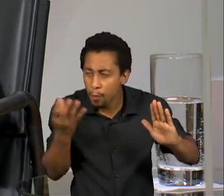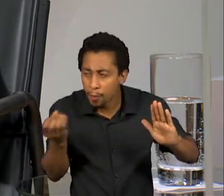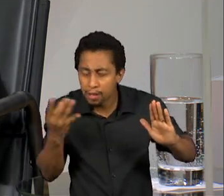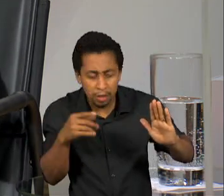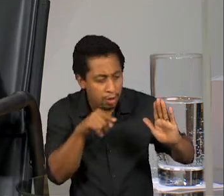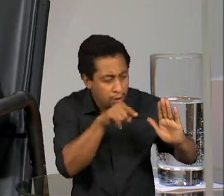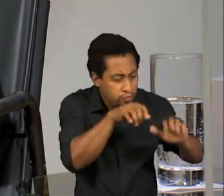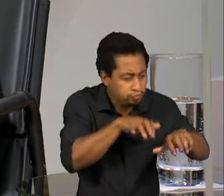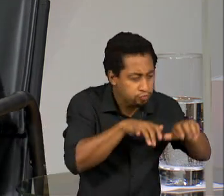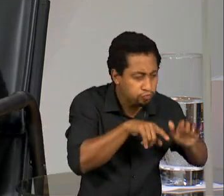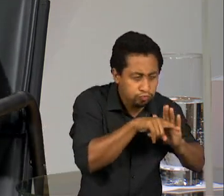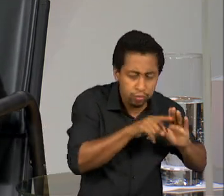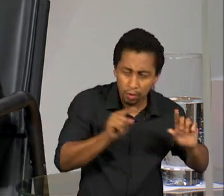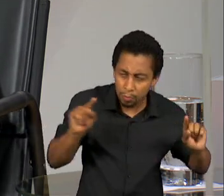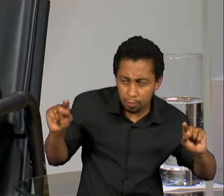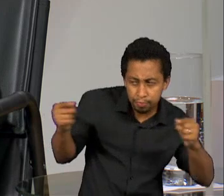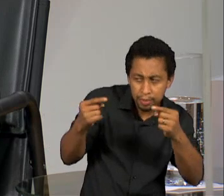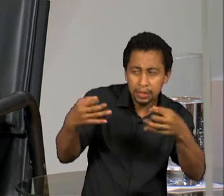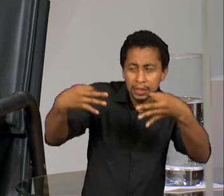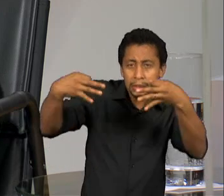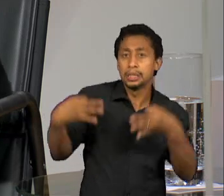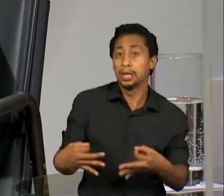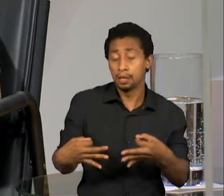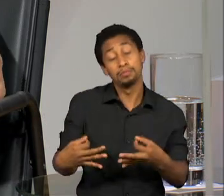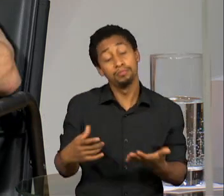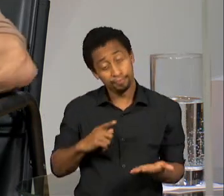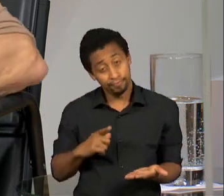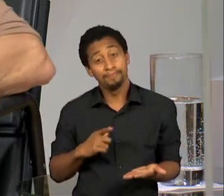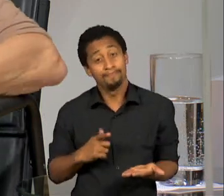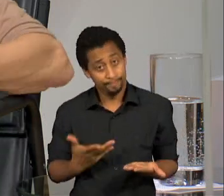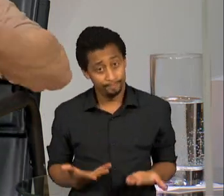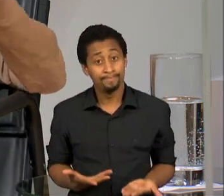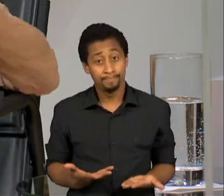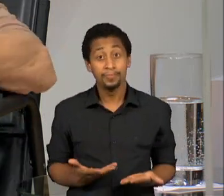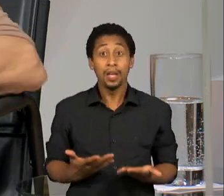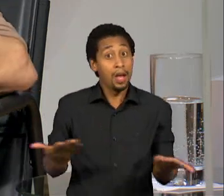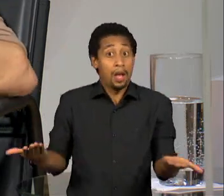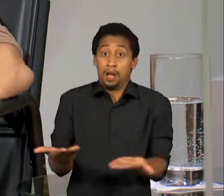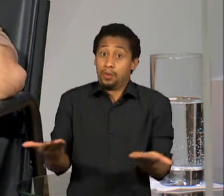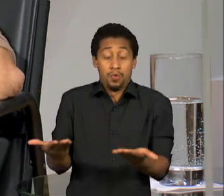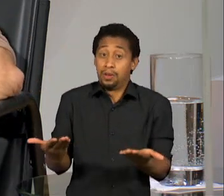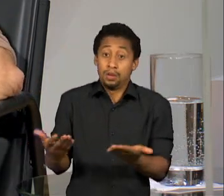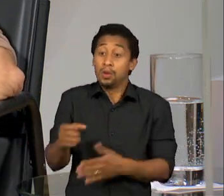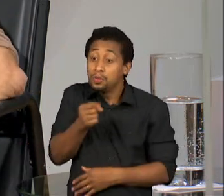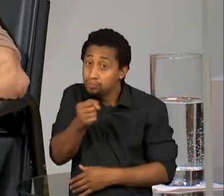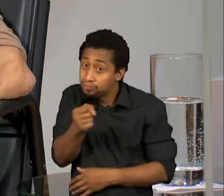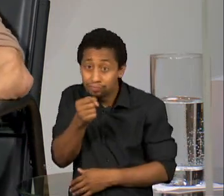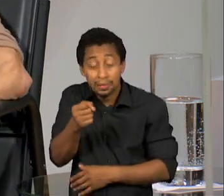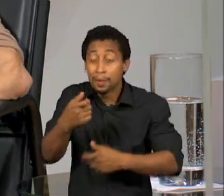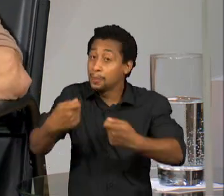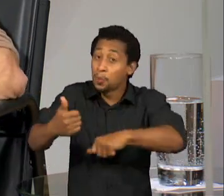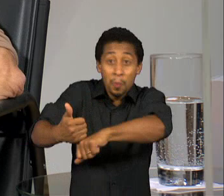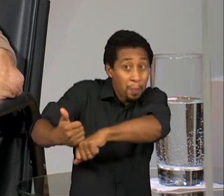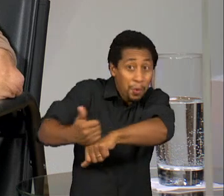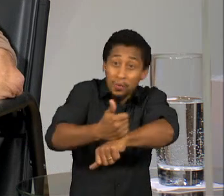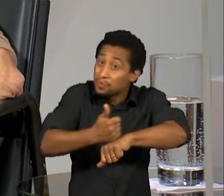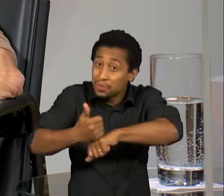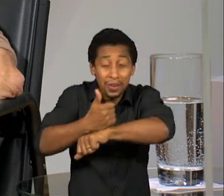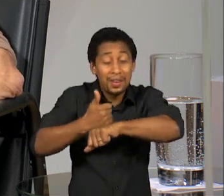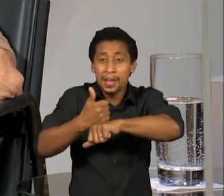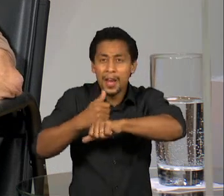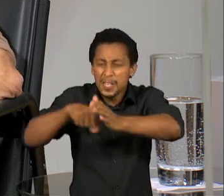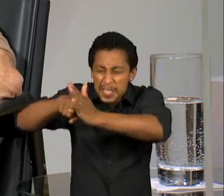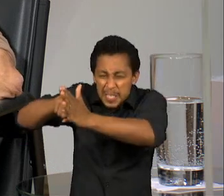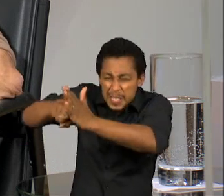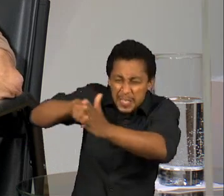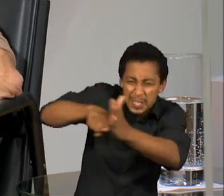ele, veridicamente, com veracidade, como também ele virou um Sherlock. E é esse espírito